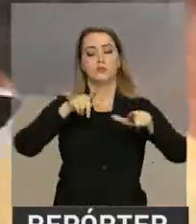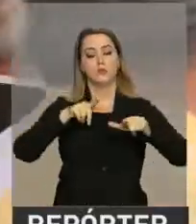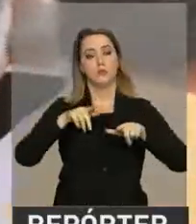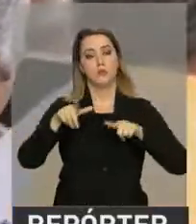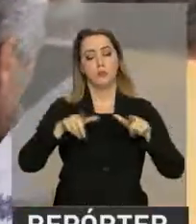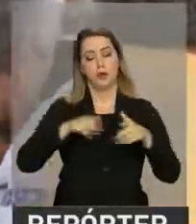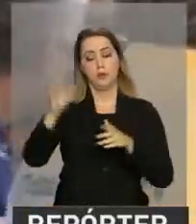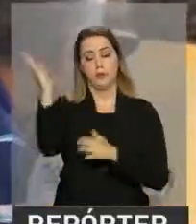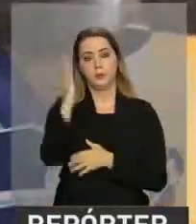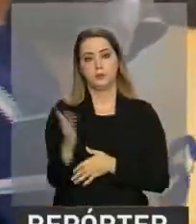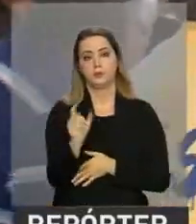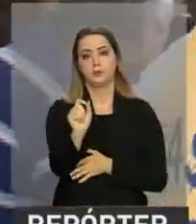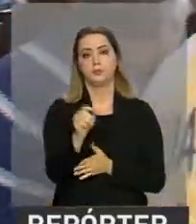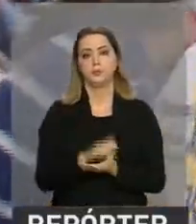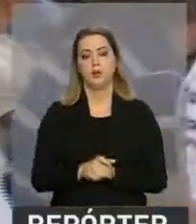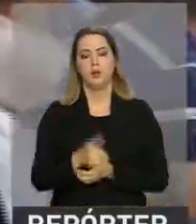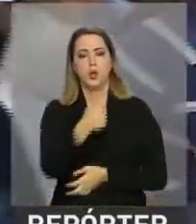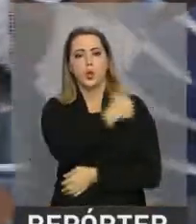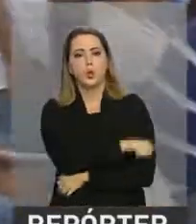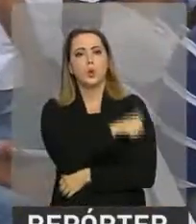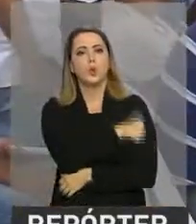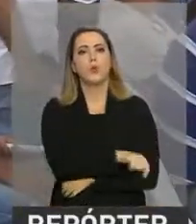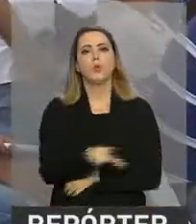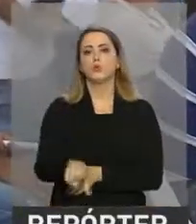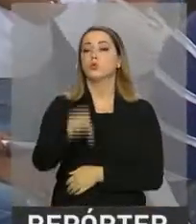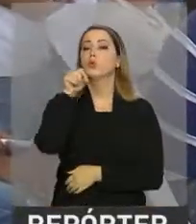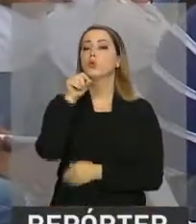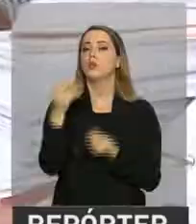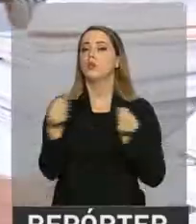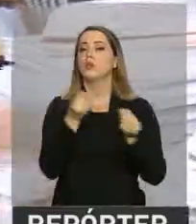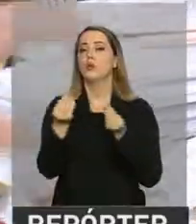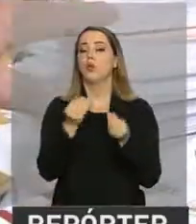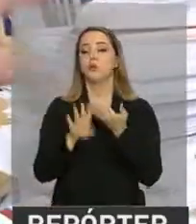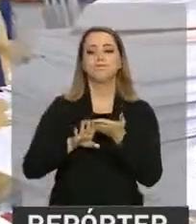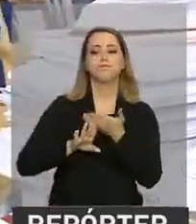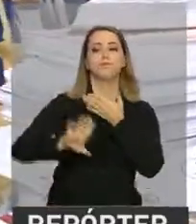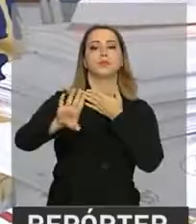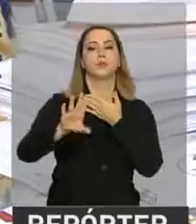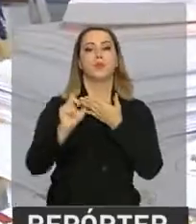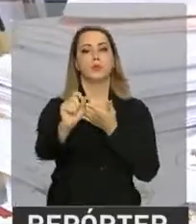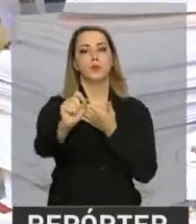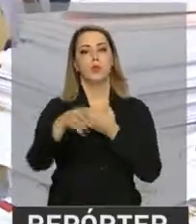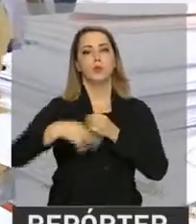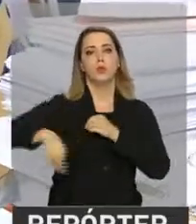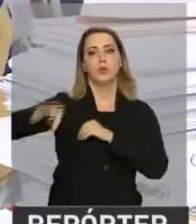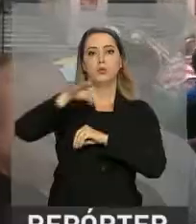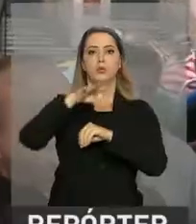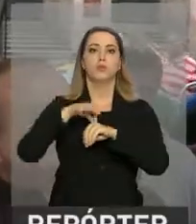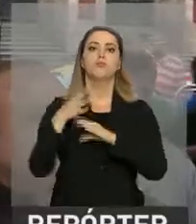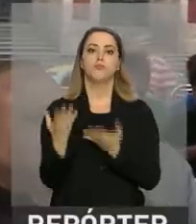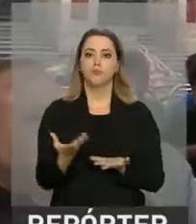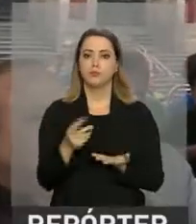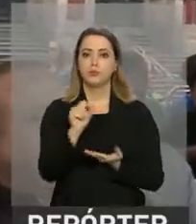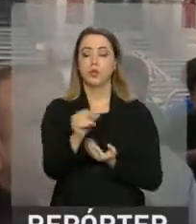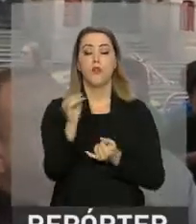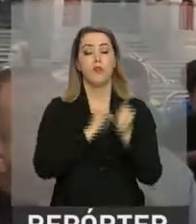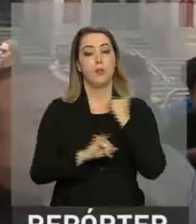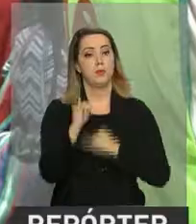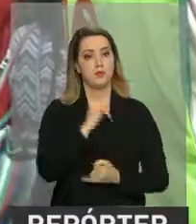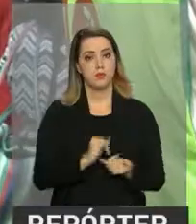no rio de janeiro a arma escolhida para combater o aedes aegypti foi a informação na última